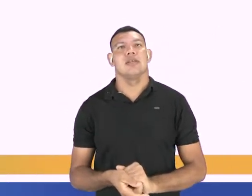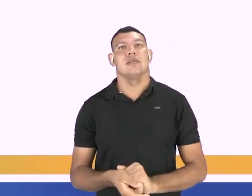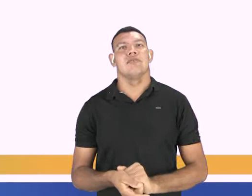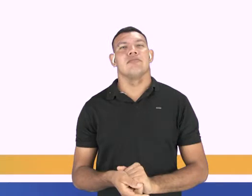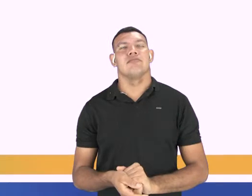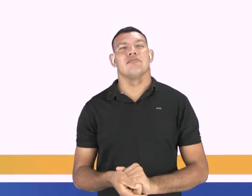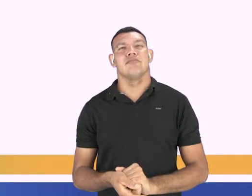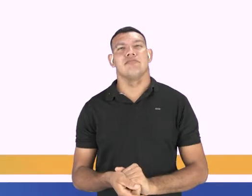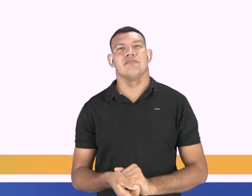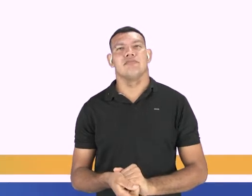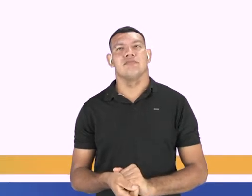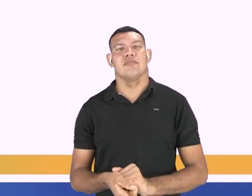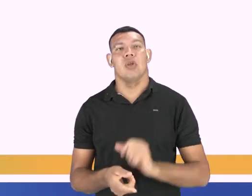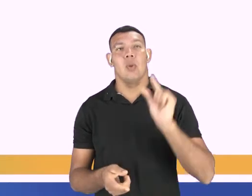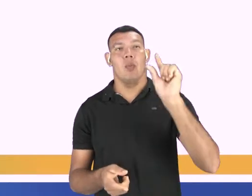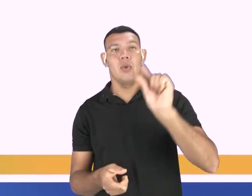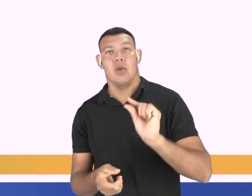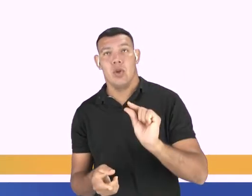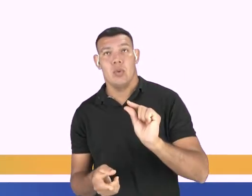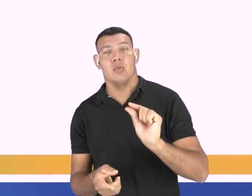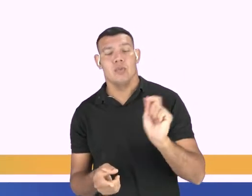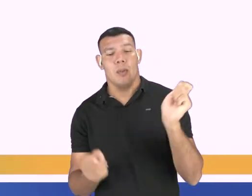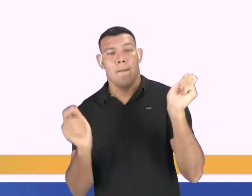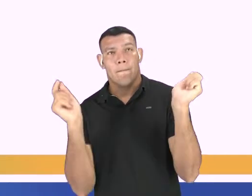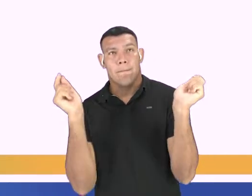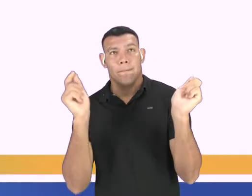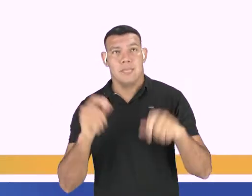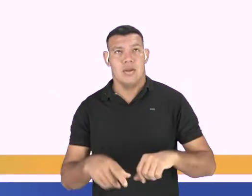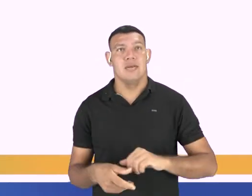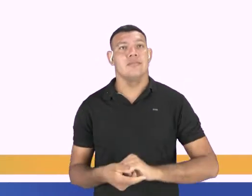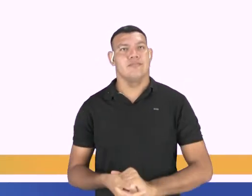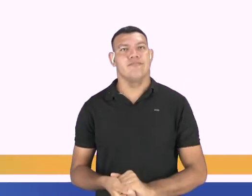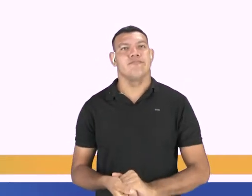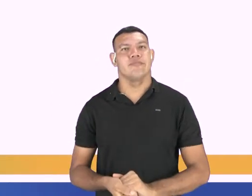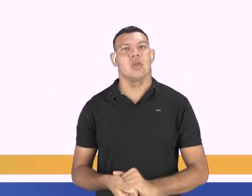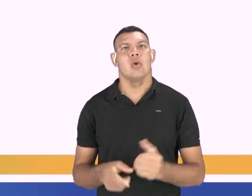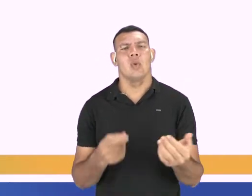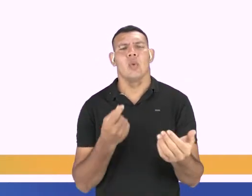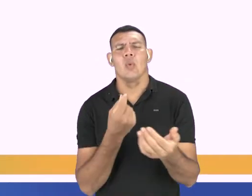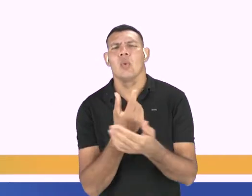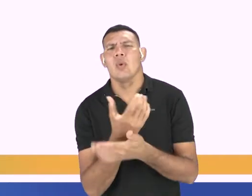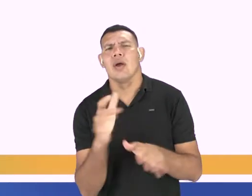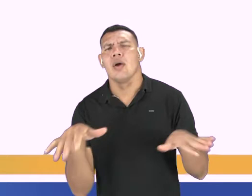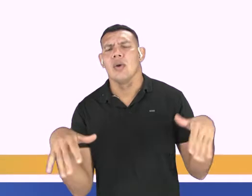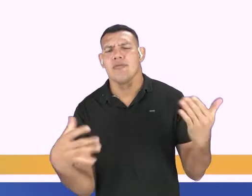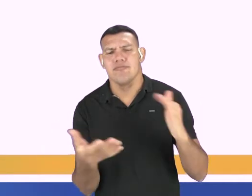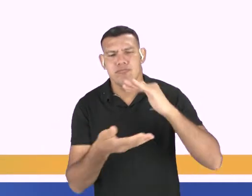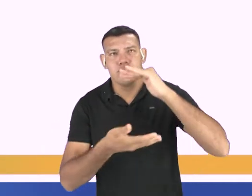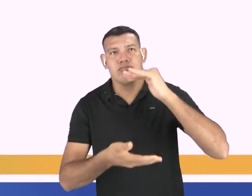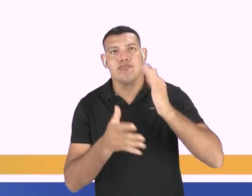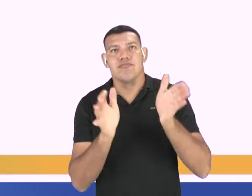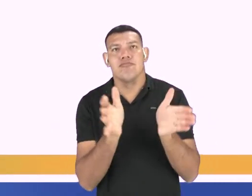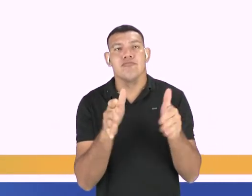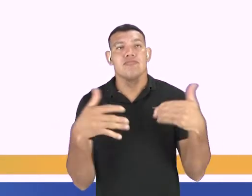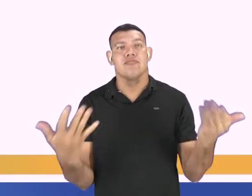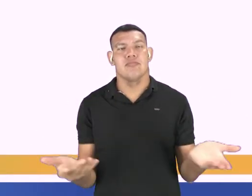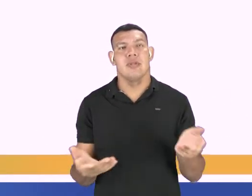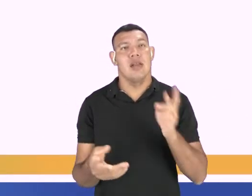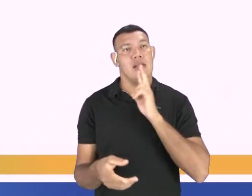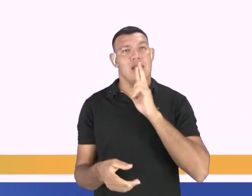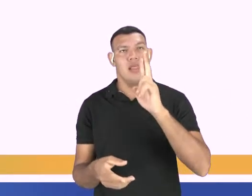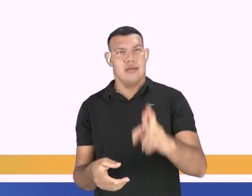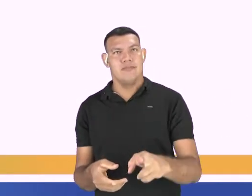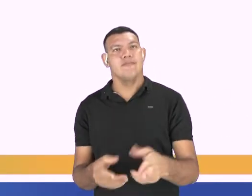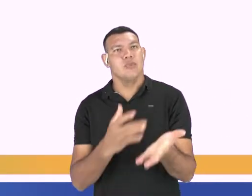de cabelo, ela deverá comprar um número que seja ao mesmo tempo múltiplo de 15 e múltiplo de 6, né? Já